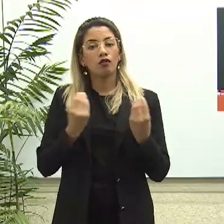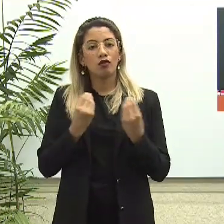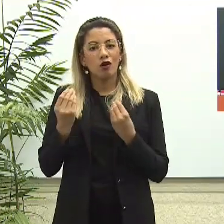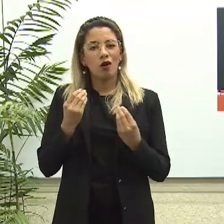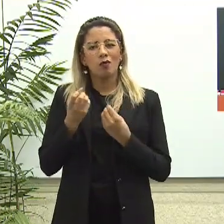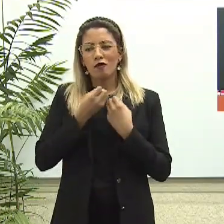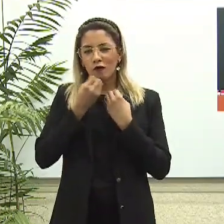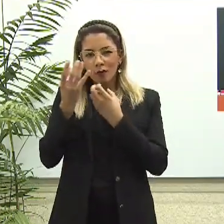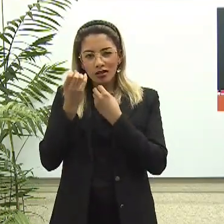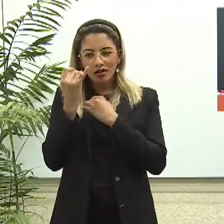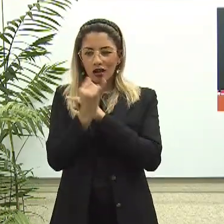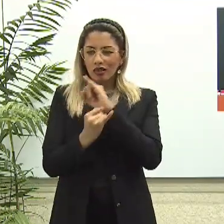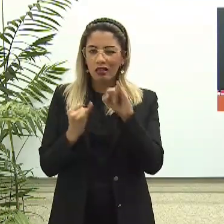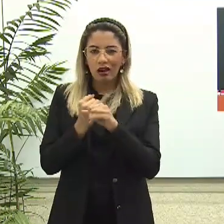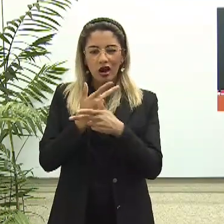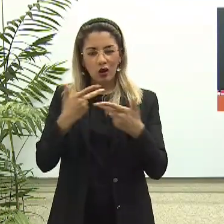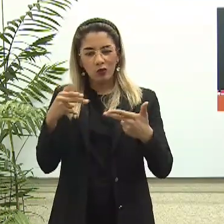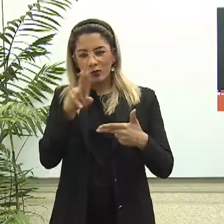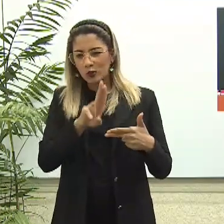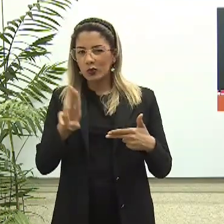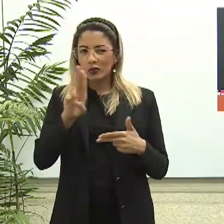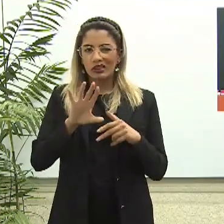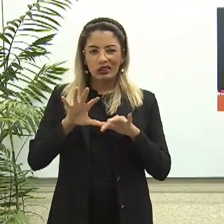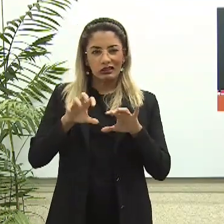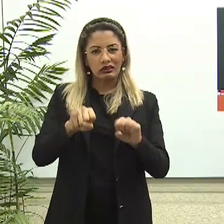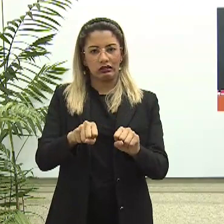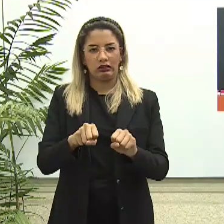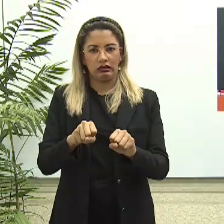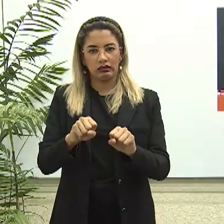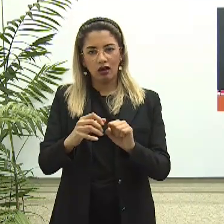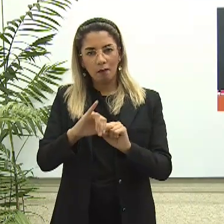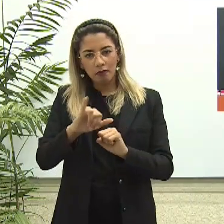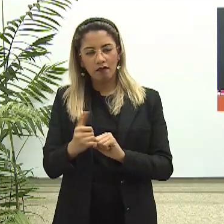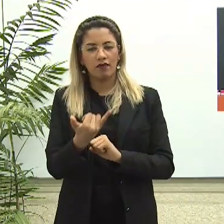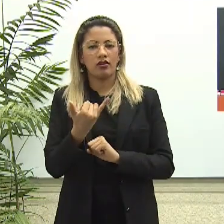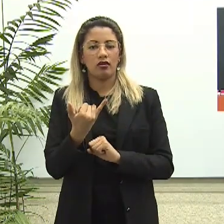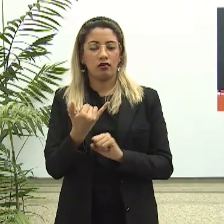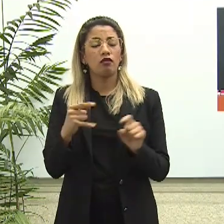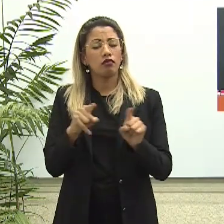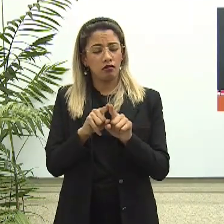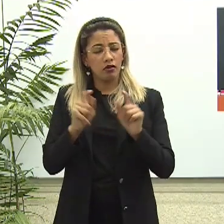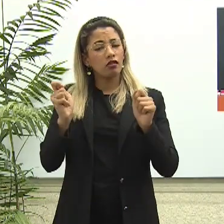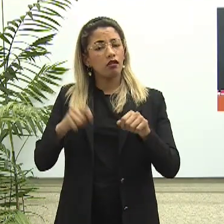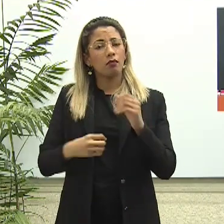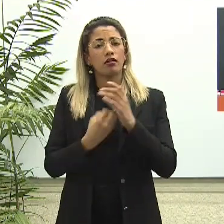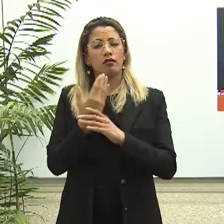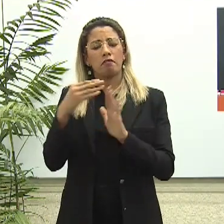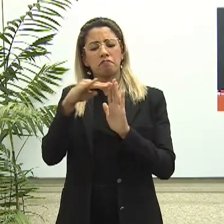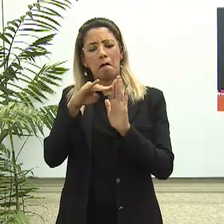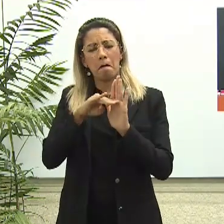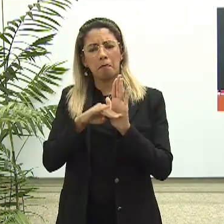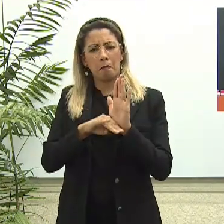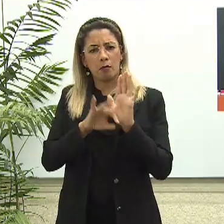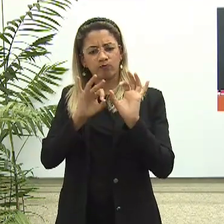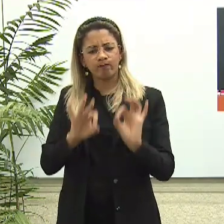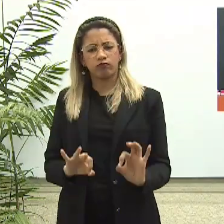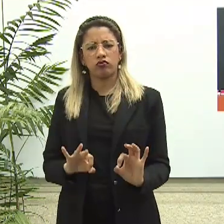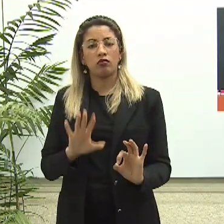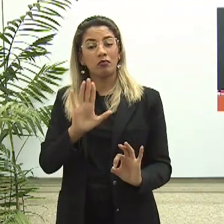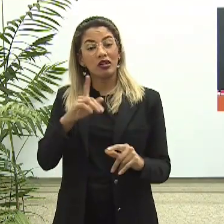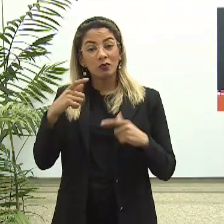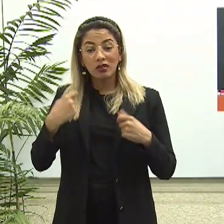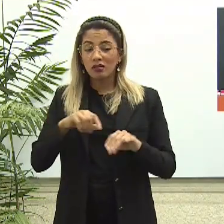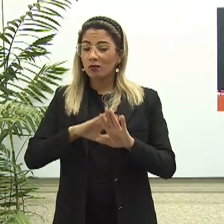colonialismo e nós temos como aplicar políticas soberanas mas para isso é preciso ter a